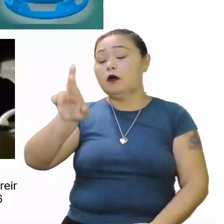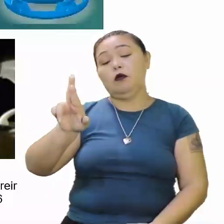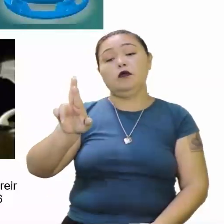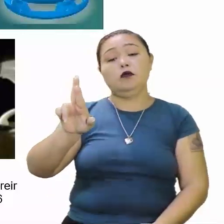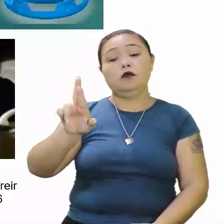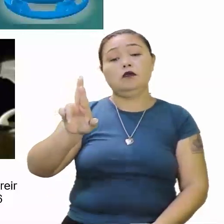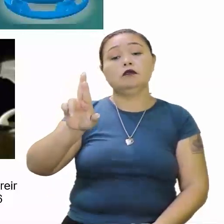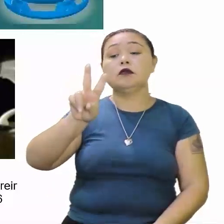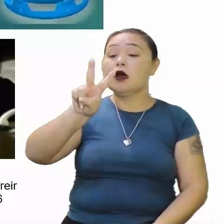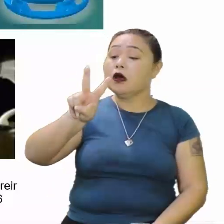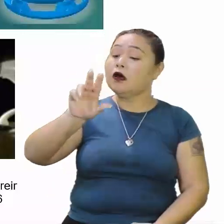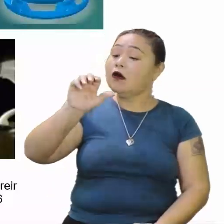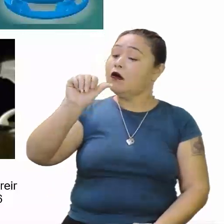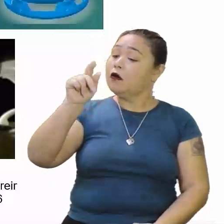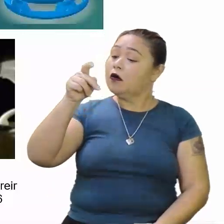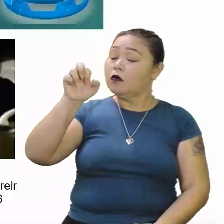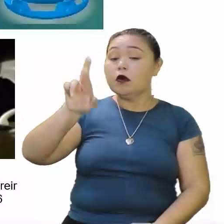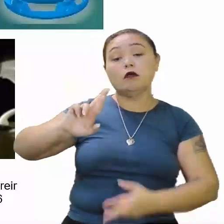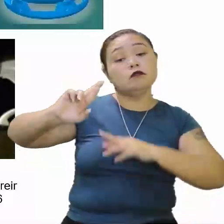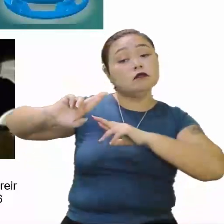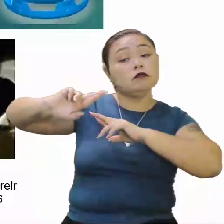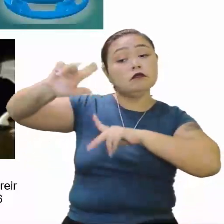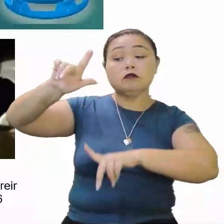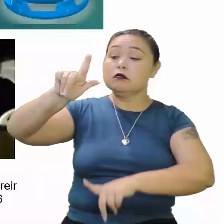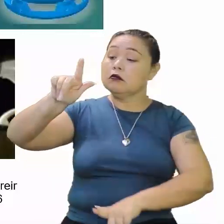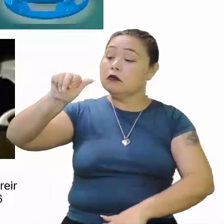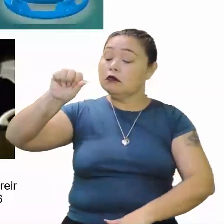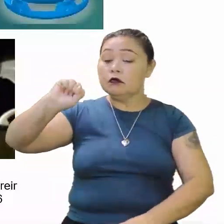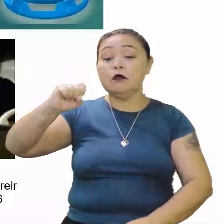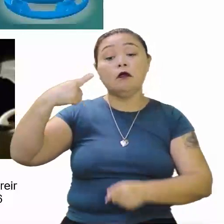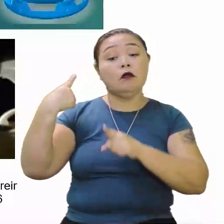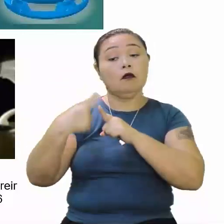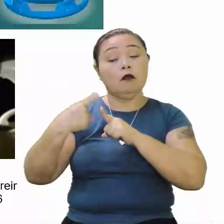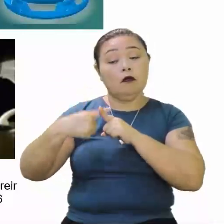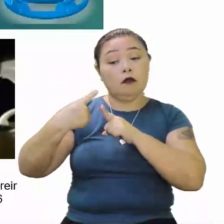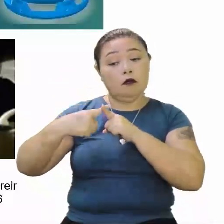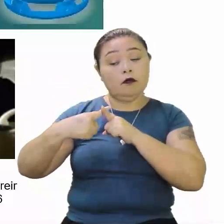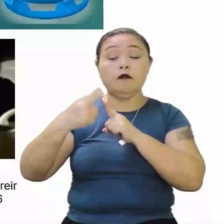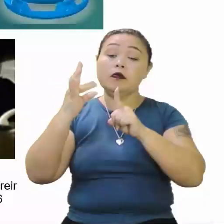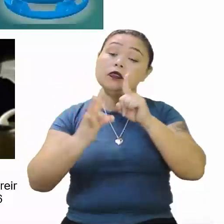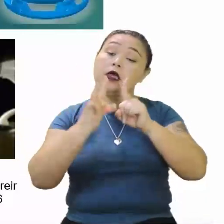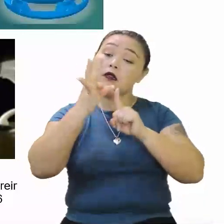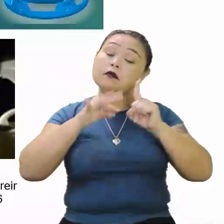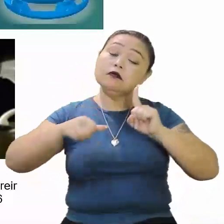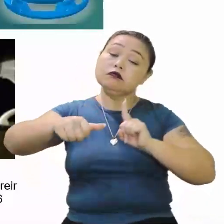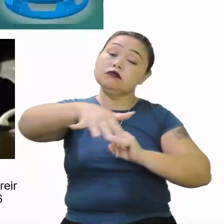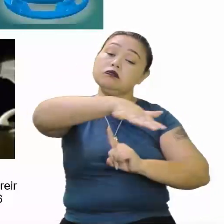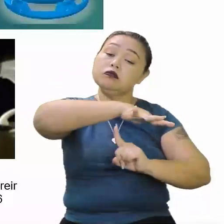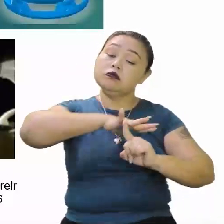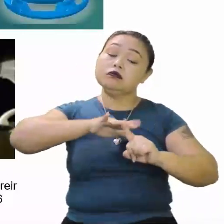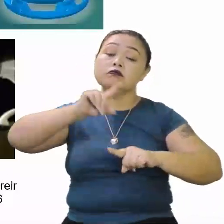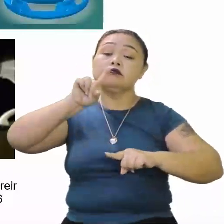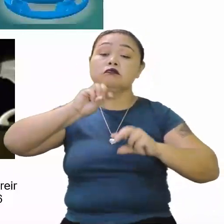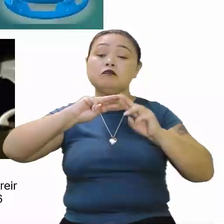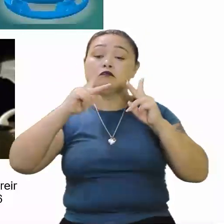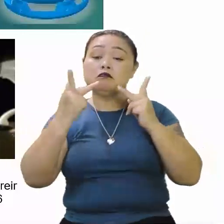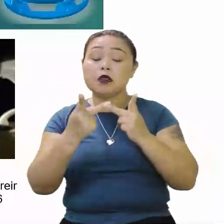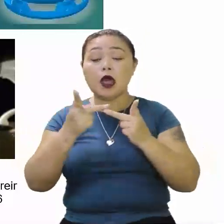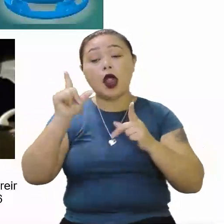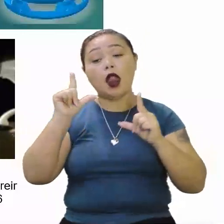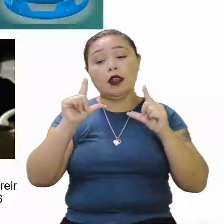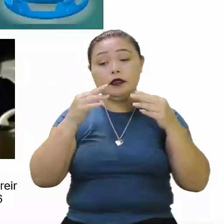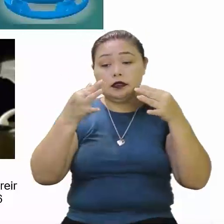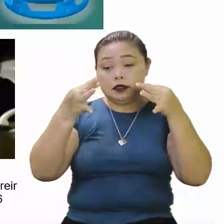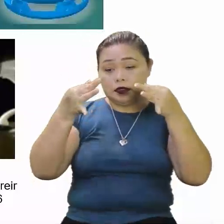Então, o vapor é diferente do gás, porque na temperatura ambiente, aquela matéria está líquida